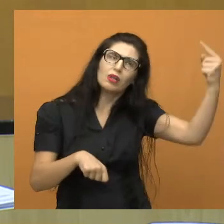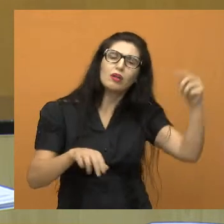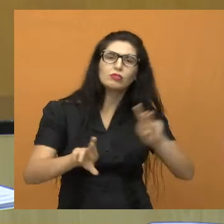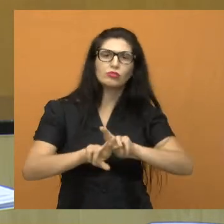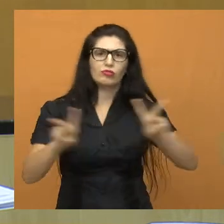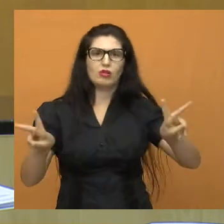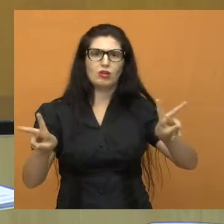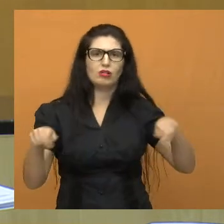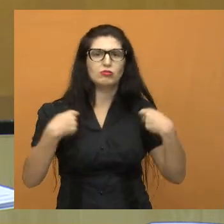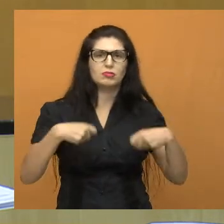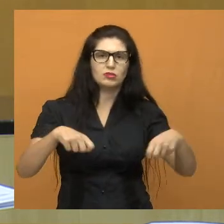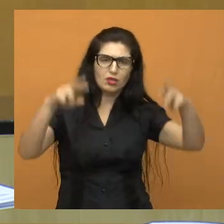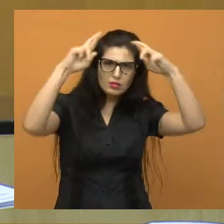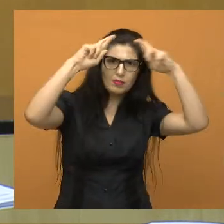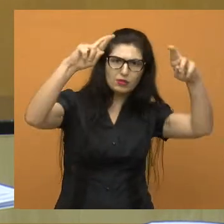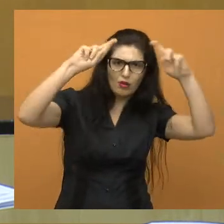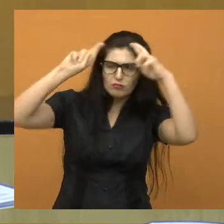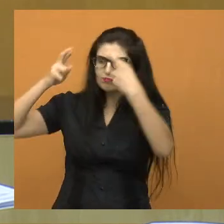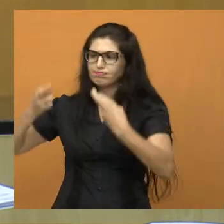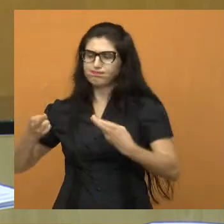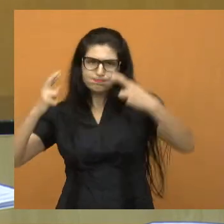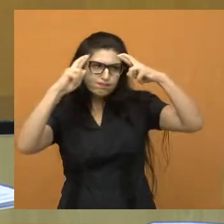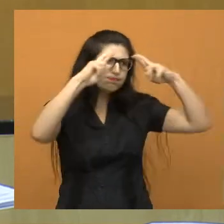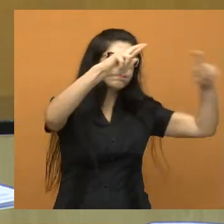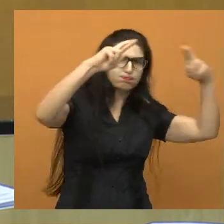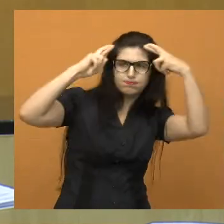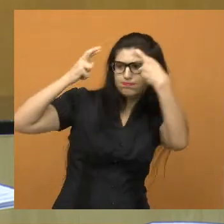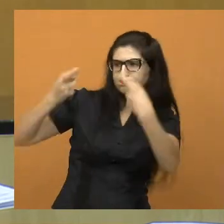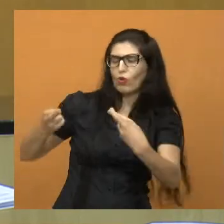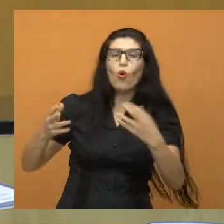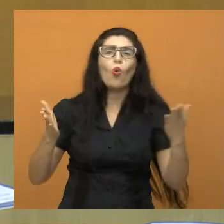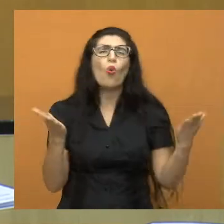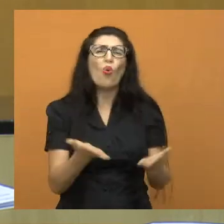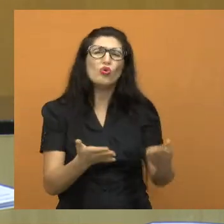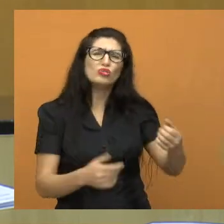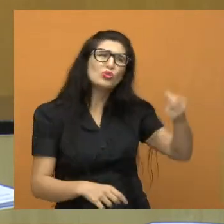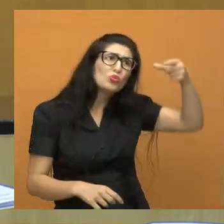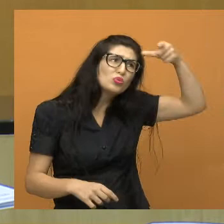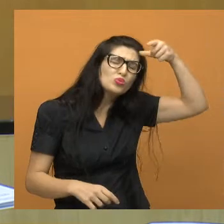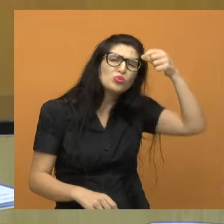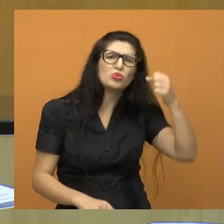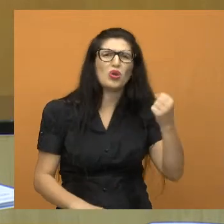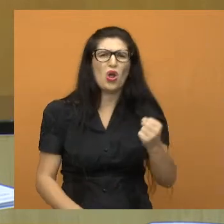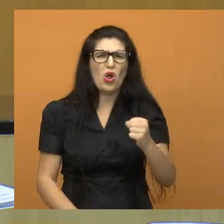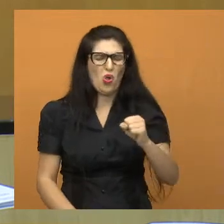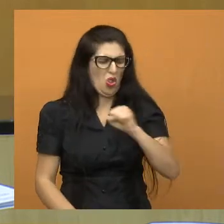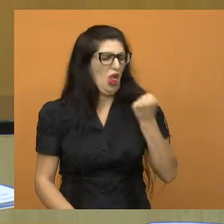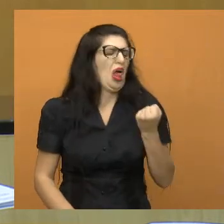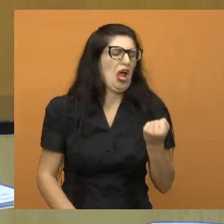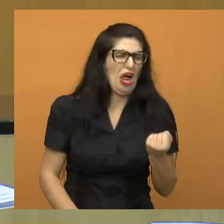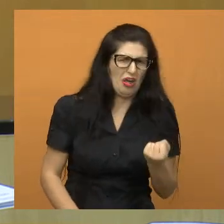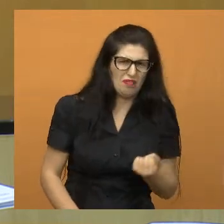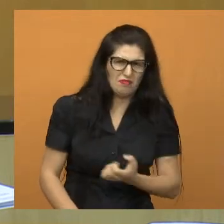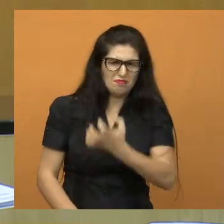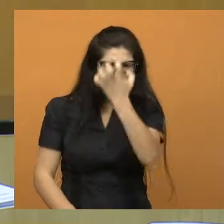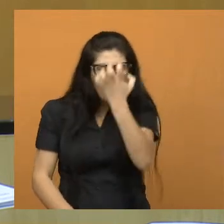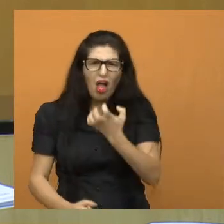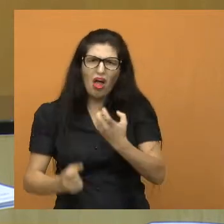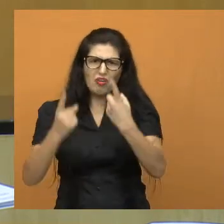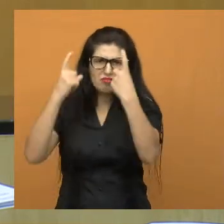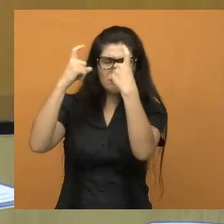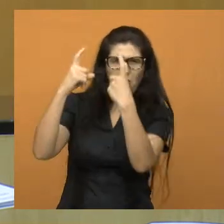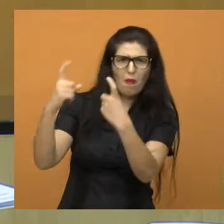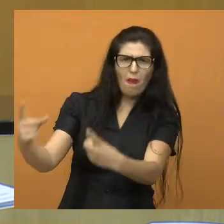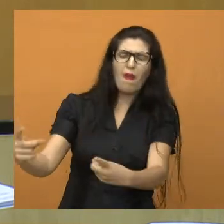respeitando. Hoje nós vivemos muitas vezes numa cultura do ódio, da raiva, da violência, principalmente quando